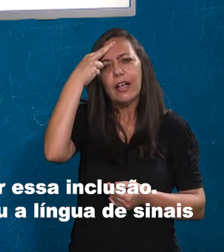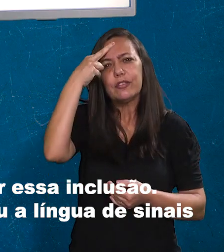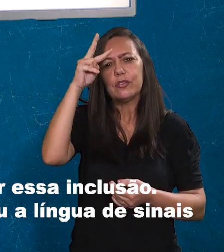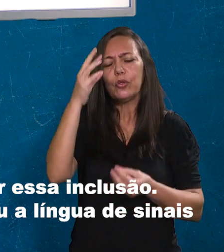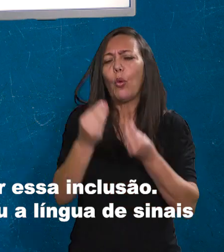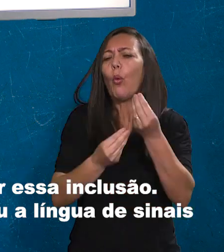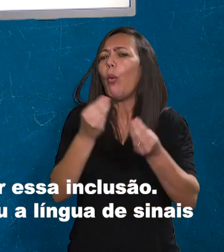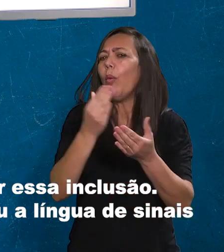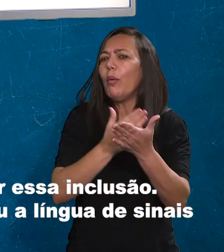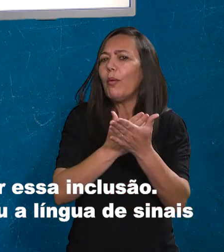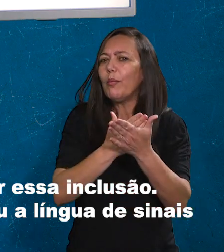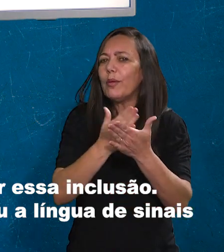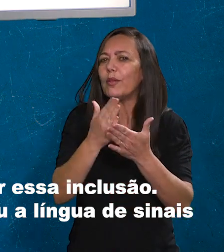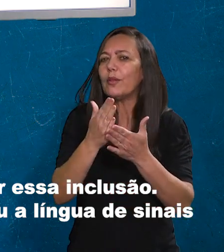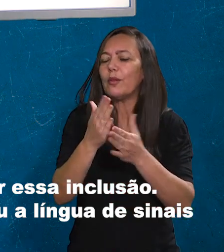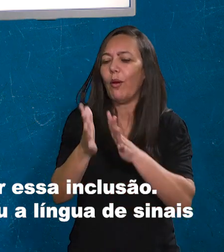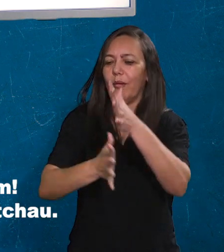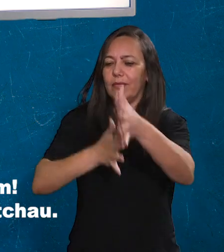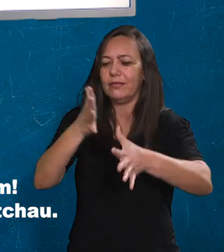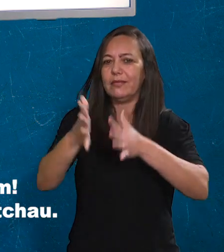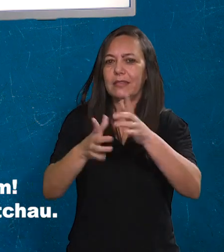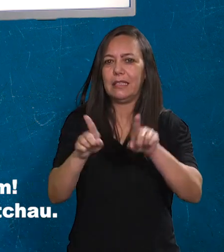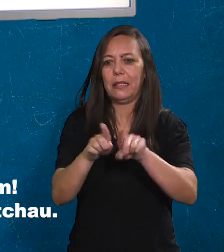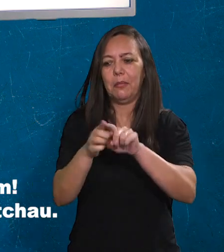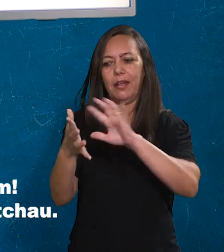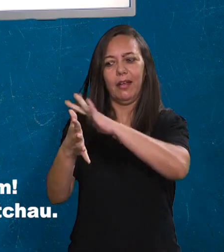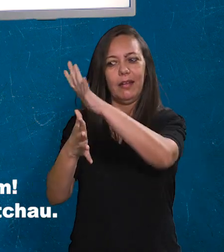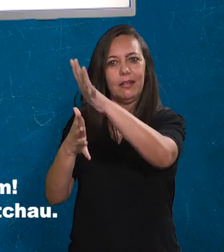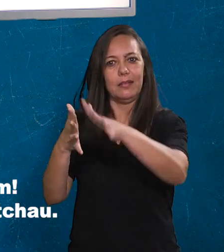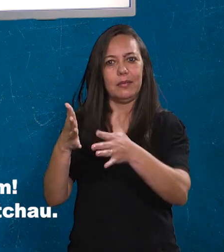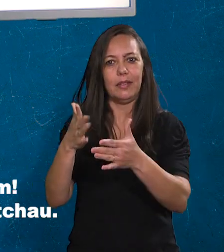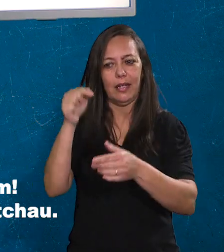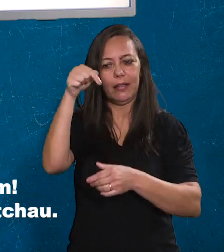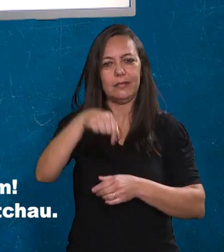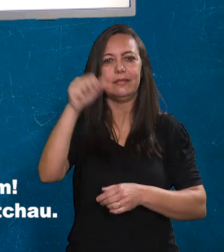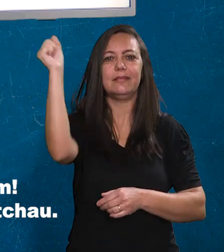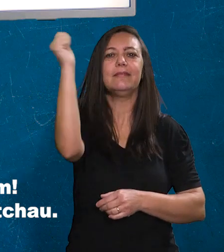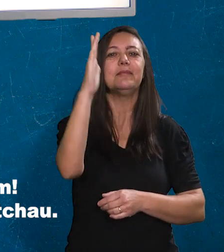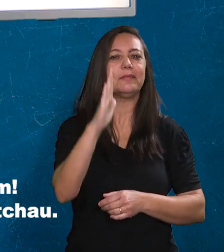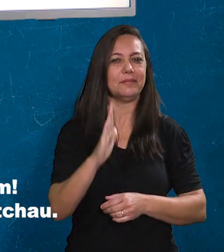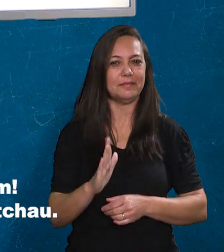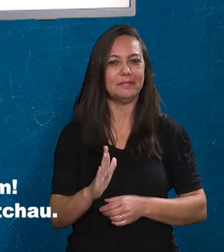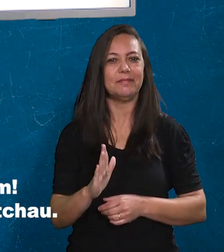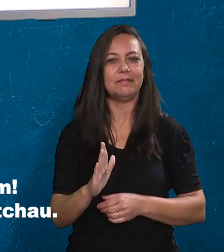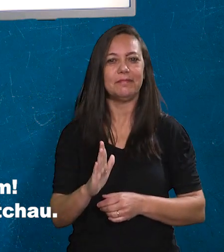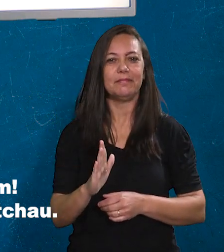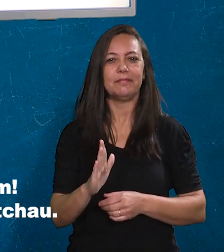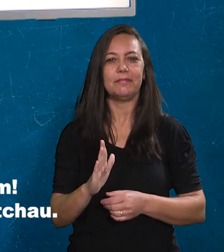como surgiu a língua de sinais e a Libras aqui no Brasil?